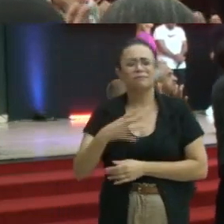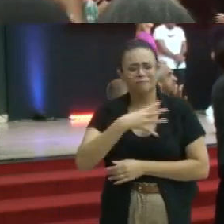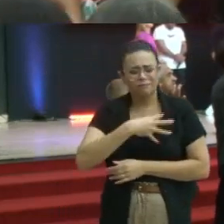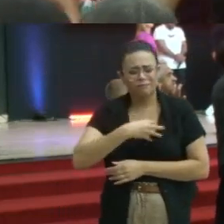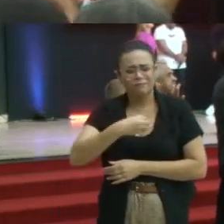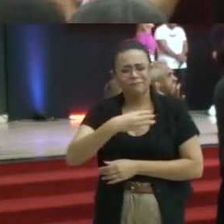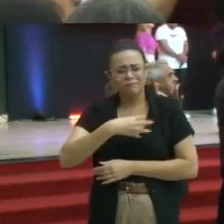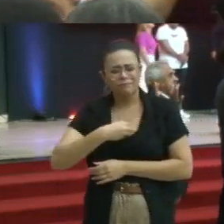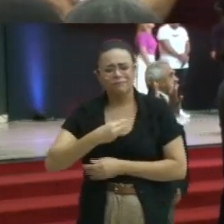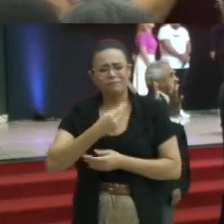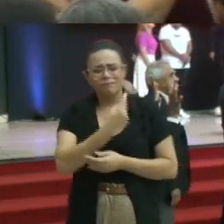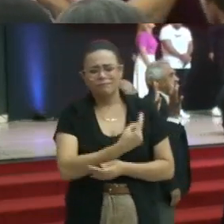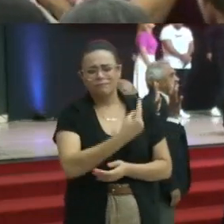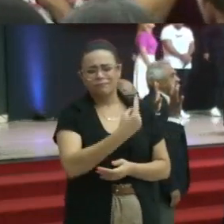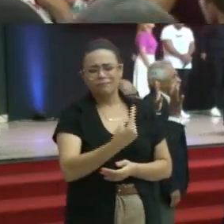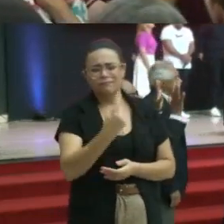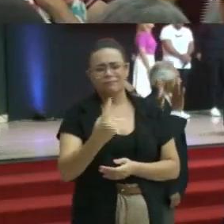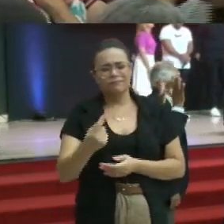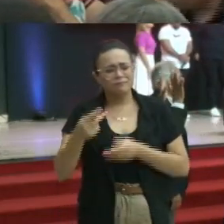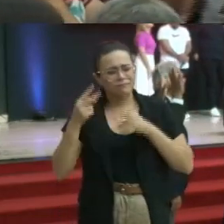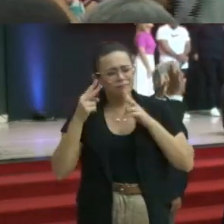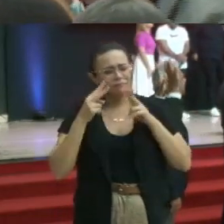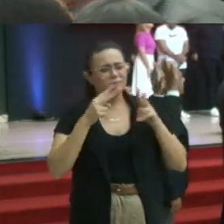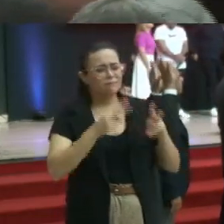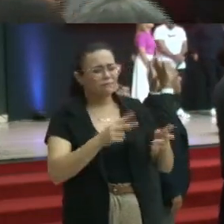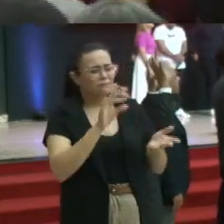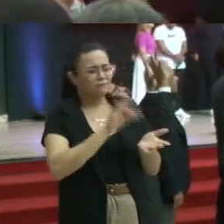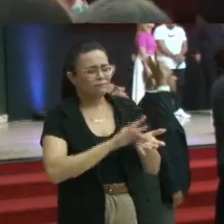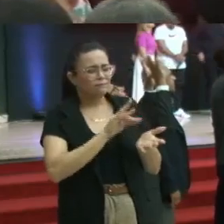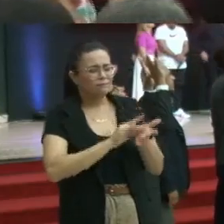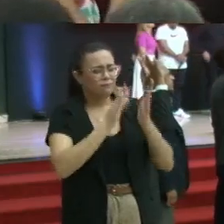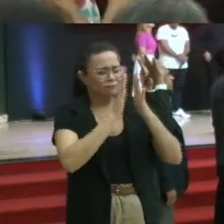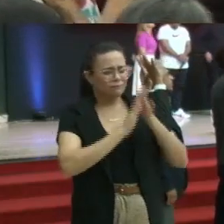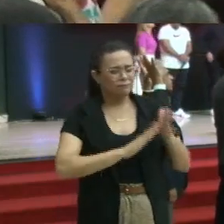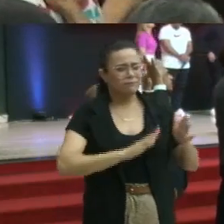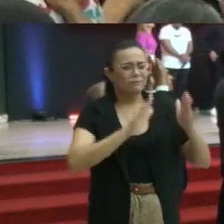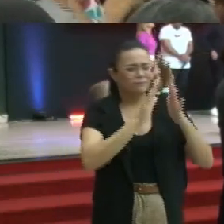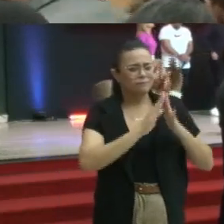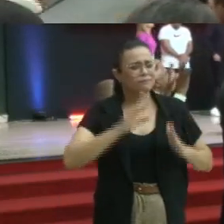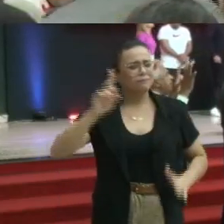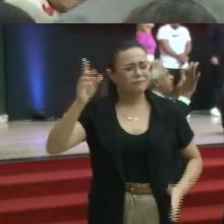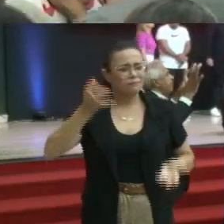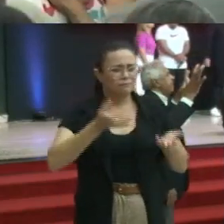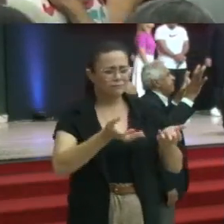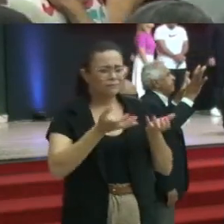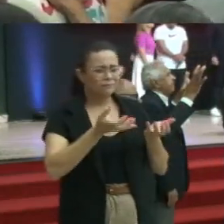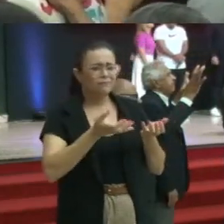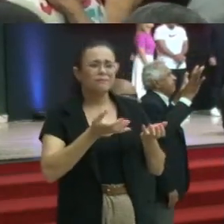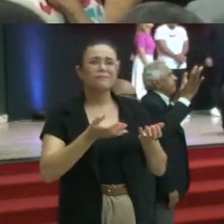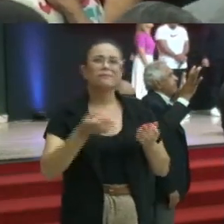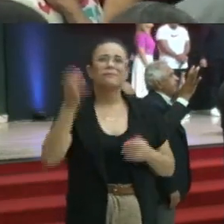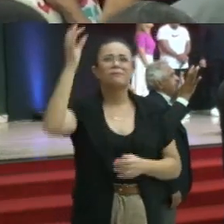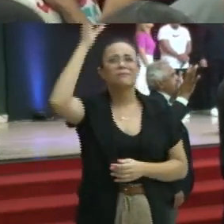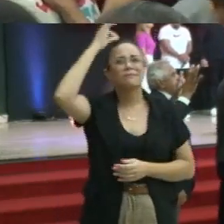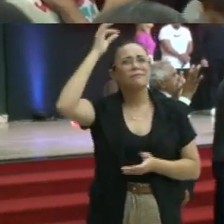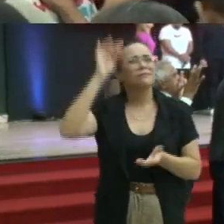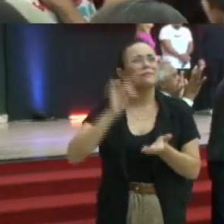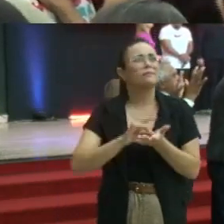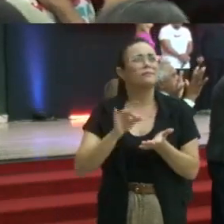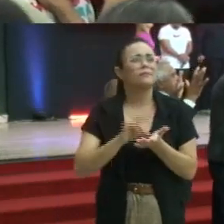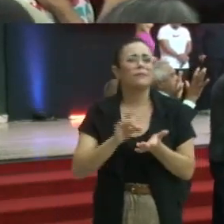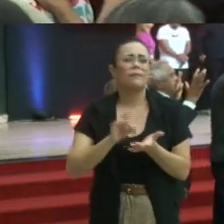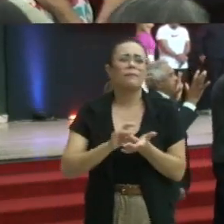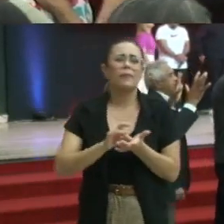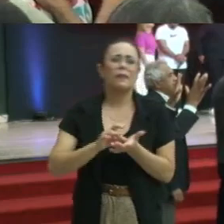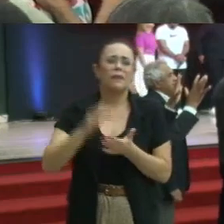vejam neles, ó Pai, verdadeiros adoradores que te adoram, Senhor, em espírito e em